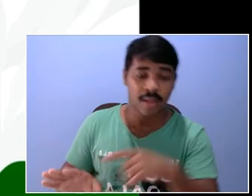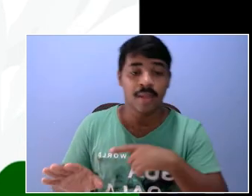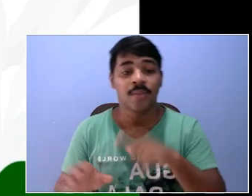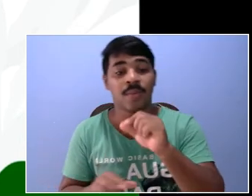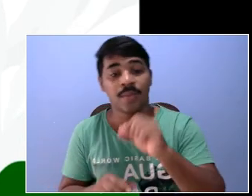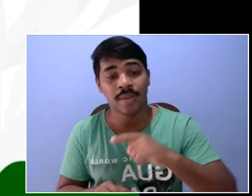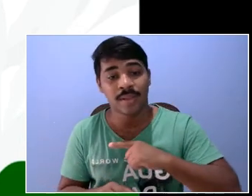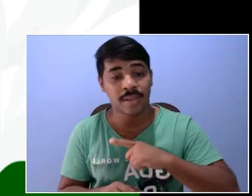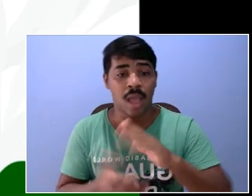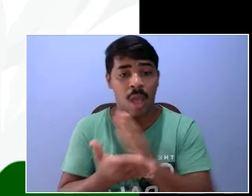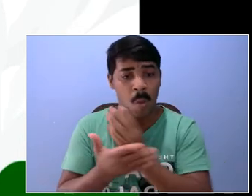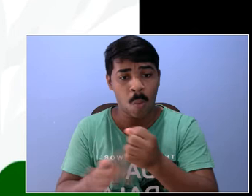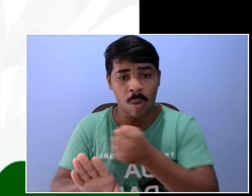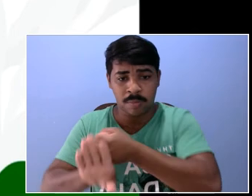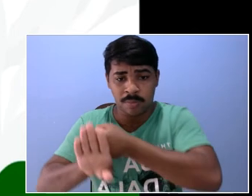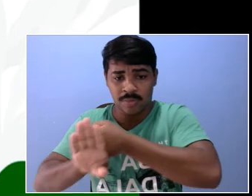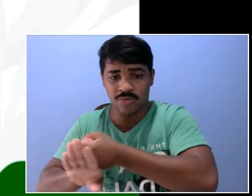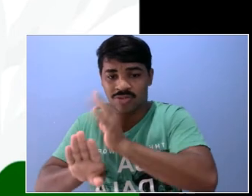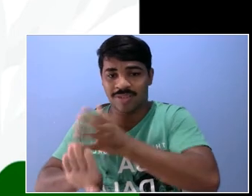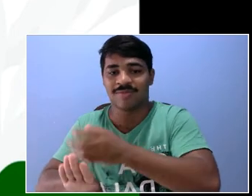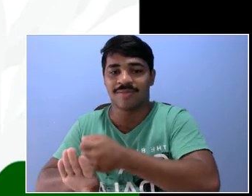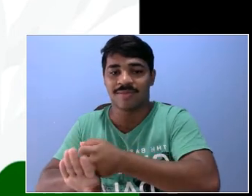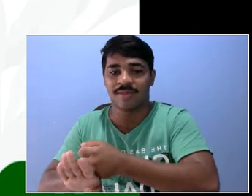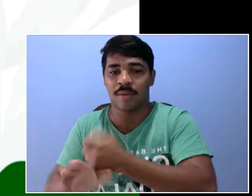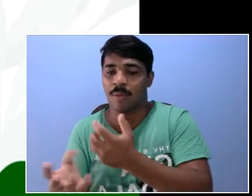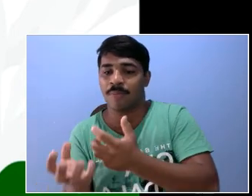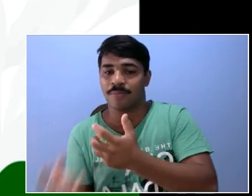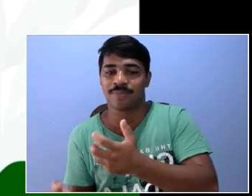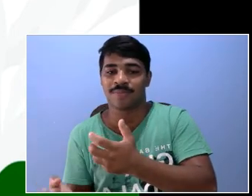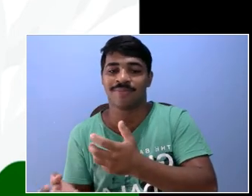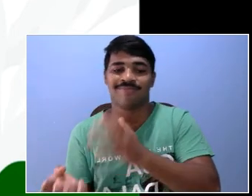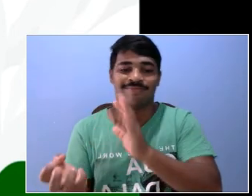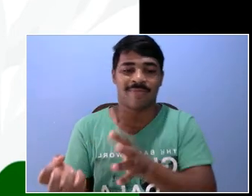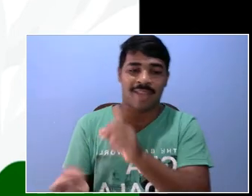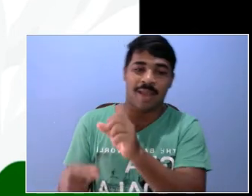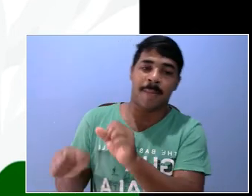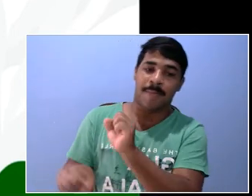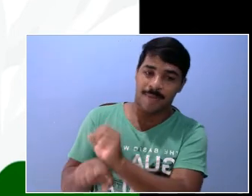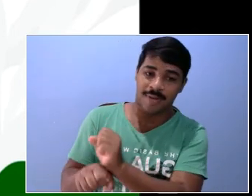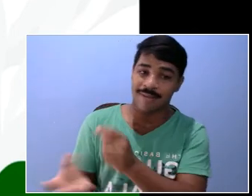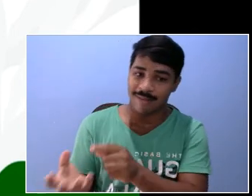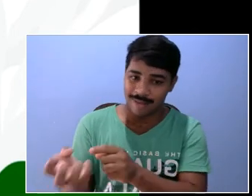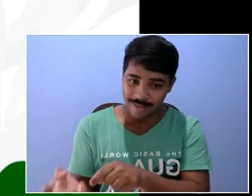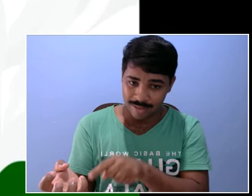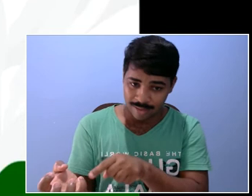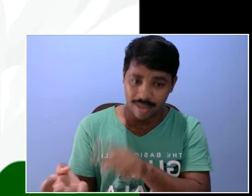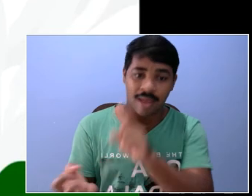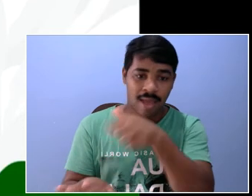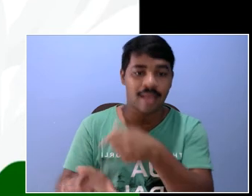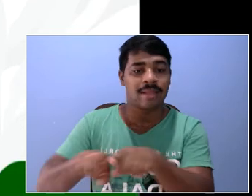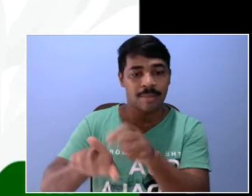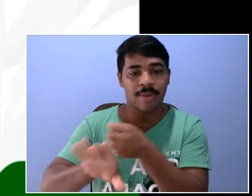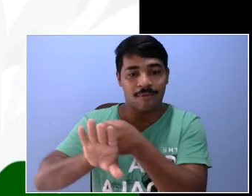parado. Então, se tiver uma outra força além daquelas, esse corpo não vai ficar parado, porque eu vou ter